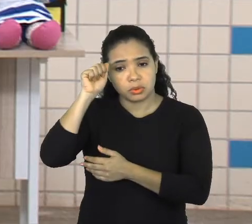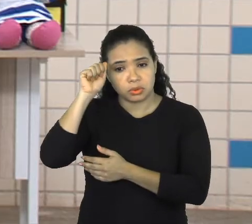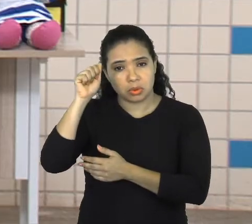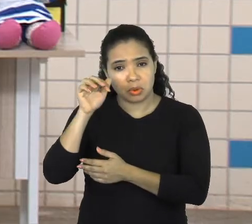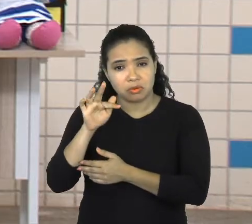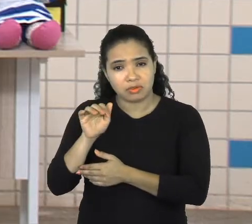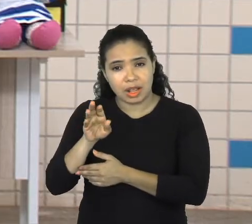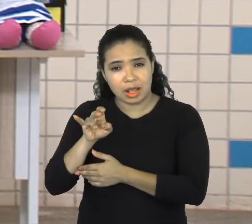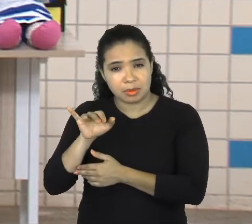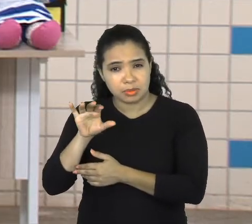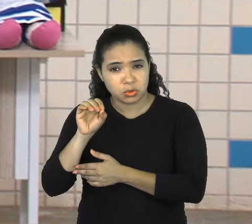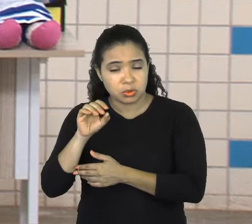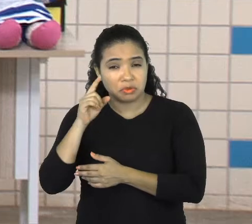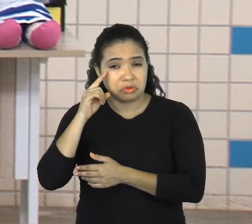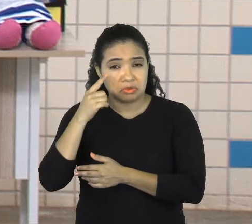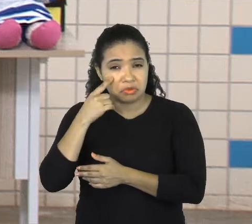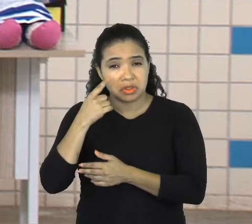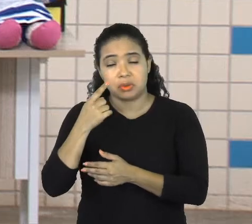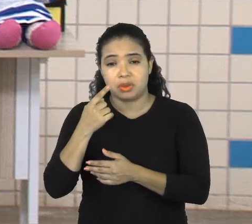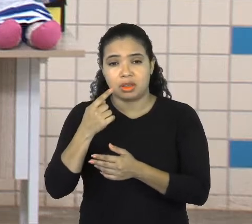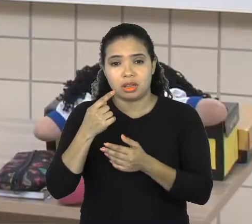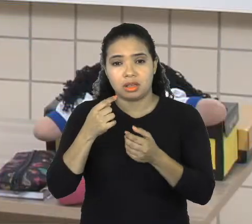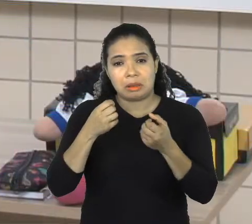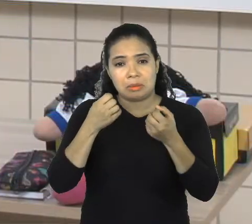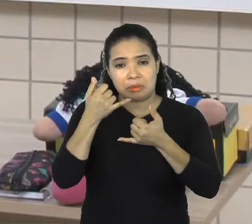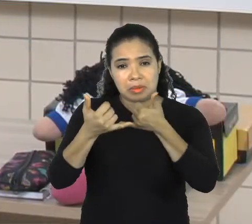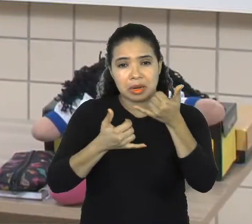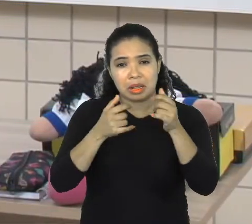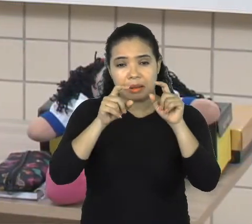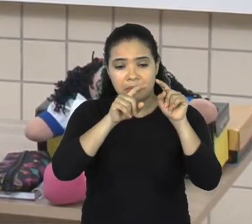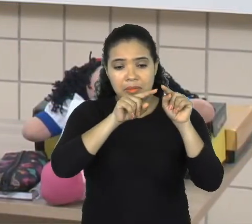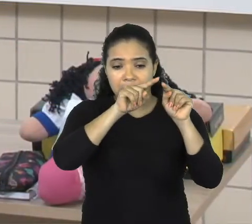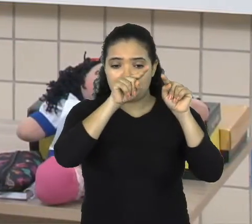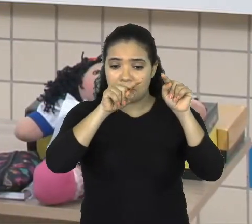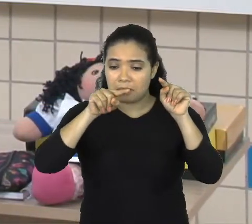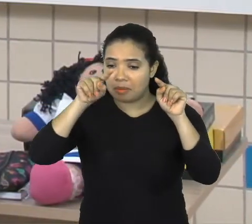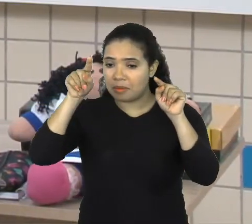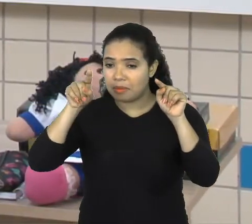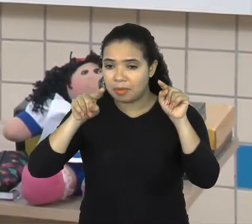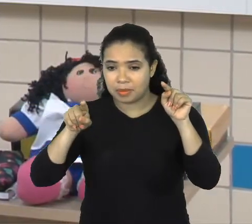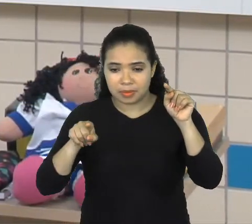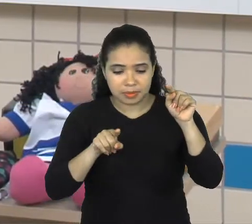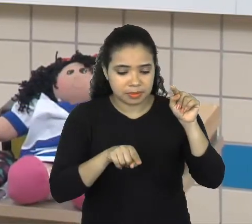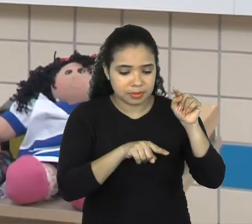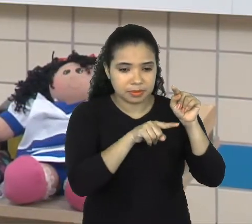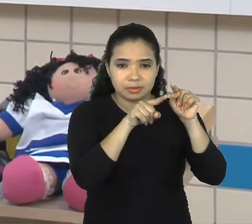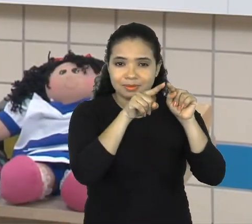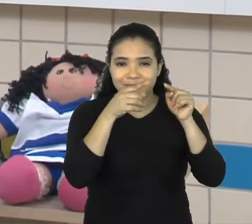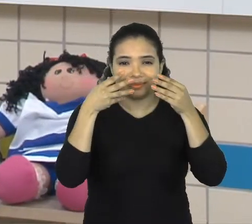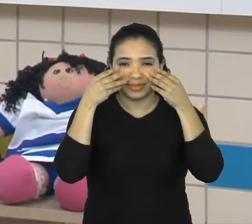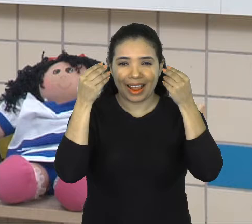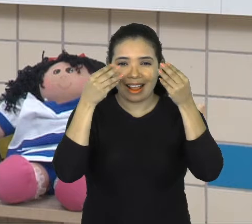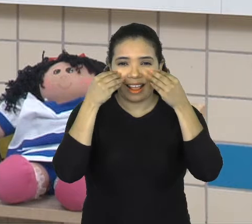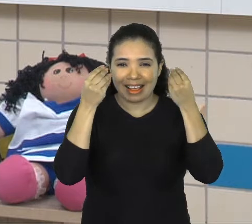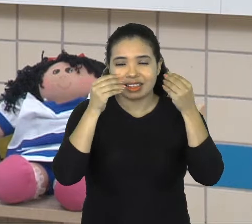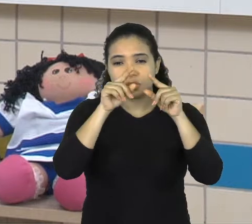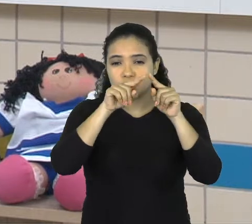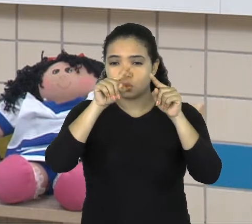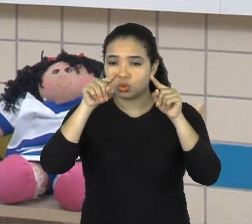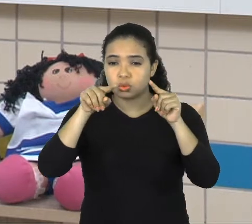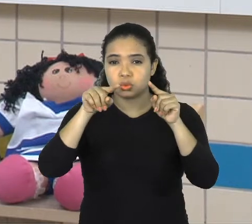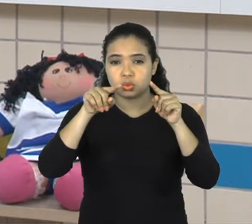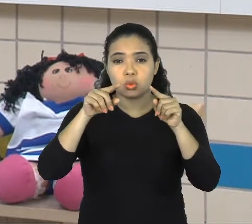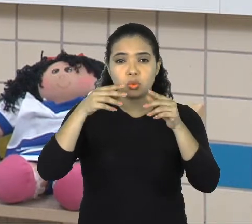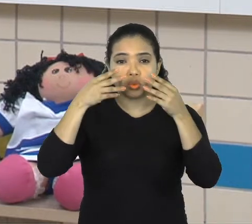Viu como ele brinca com as palavras e traz assim, criança, característica do poema? Então, o texto todo informou o